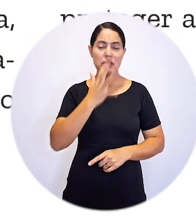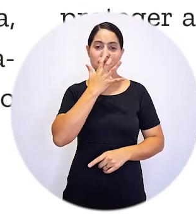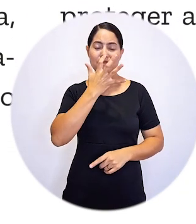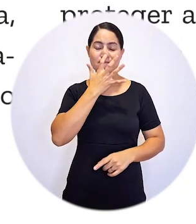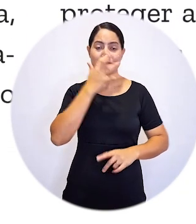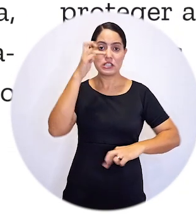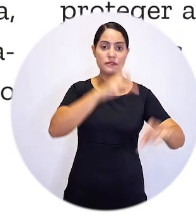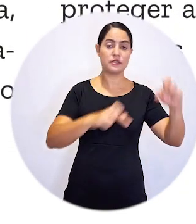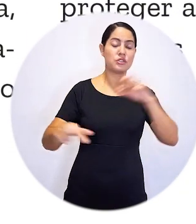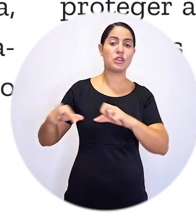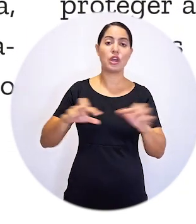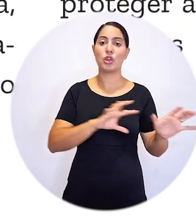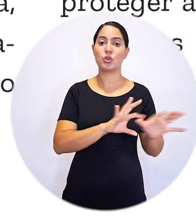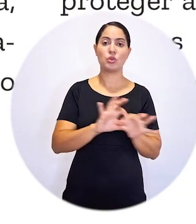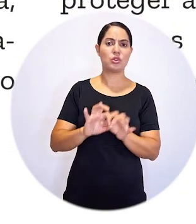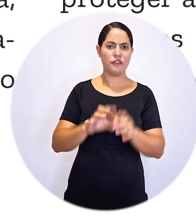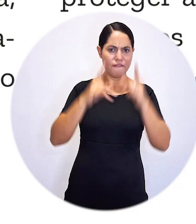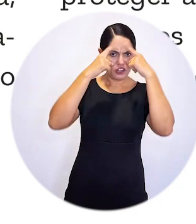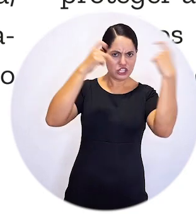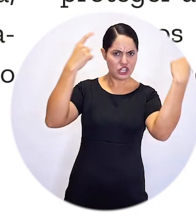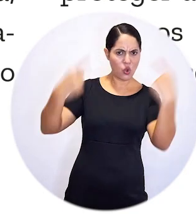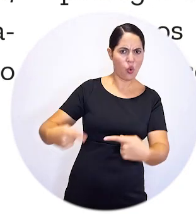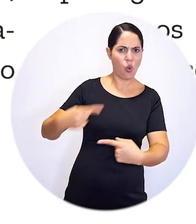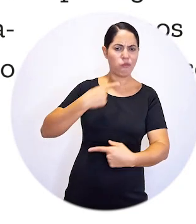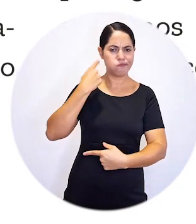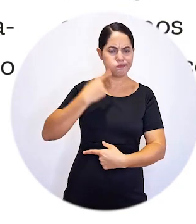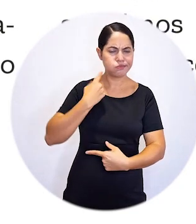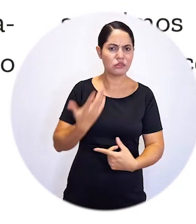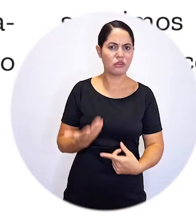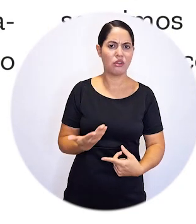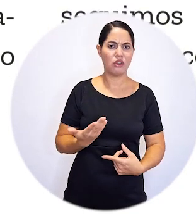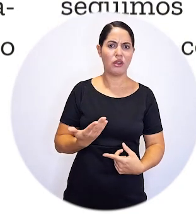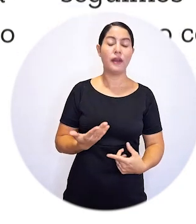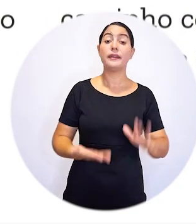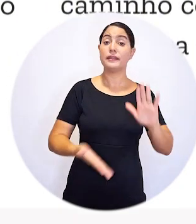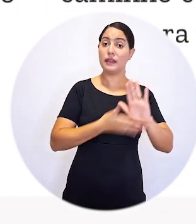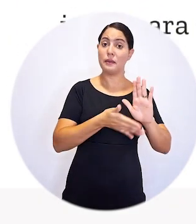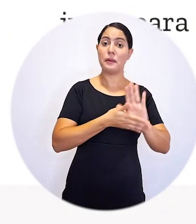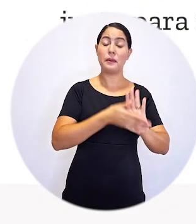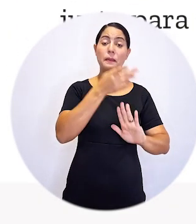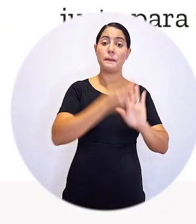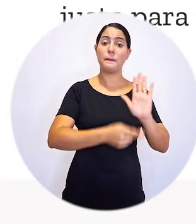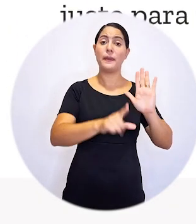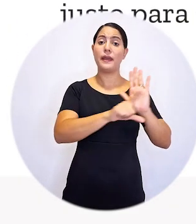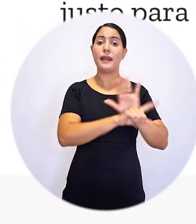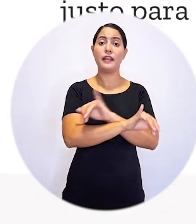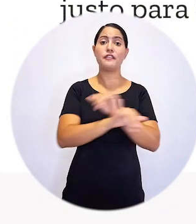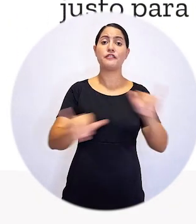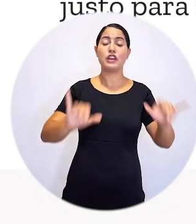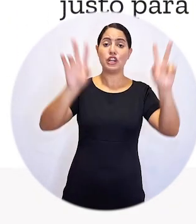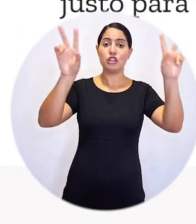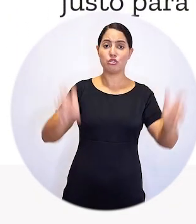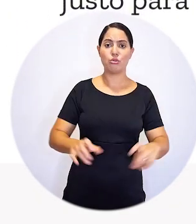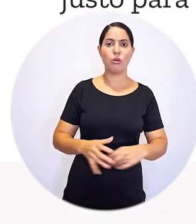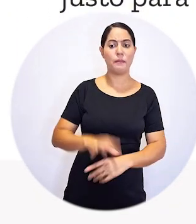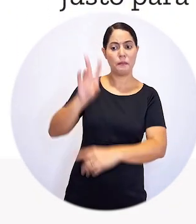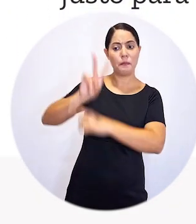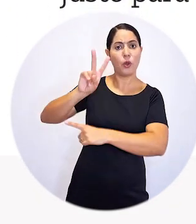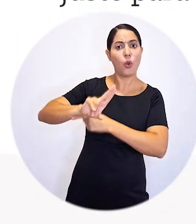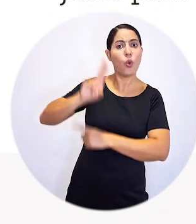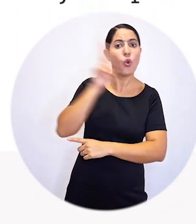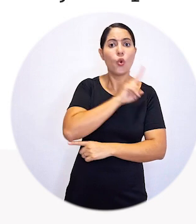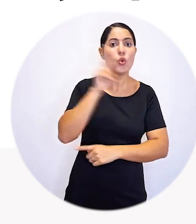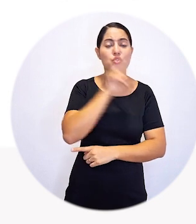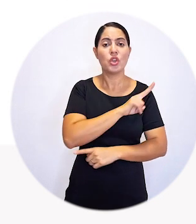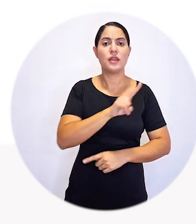crescentes casos de agressões e crimes brutais contra advogados, como o PL, que propõe a criação de medidas protetivas de urgência